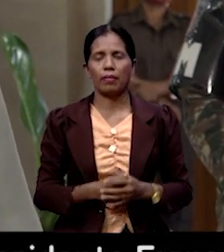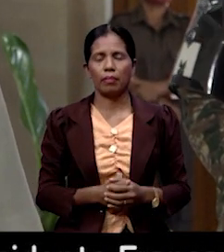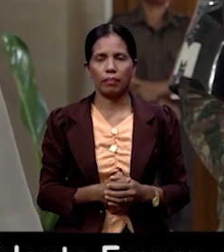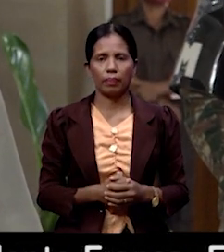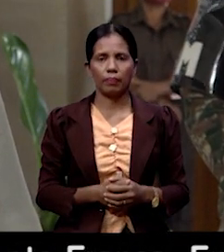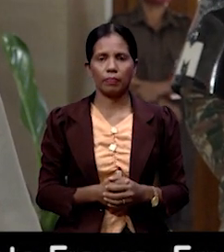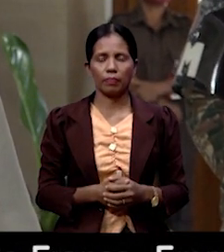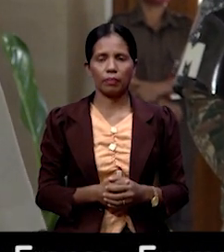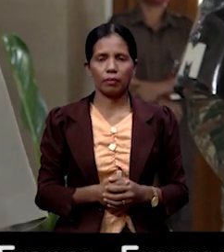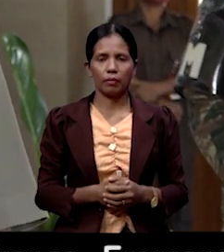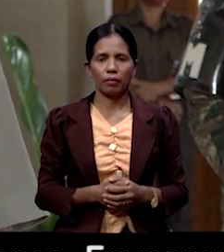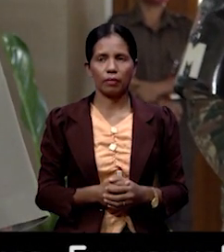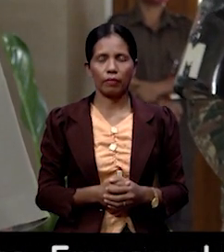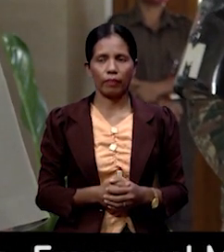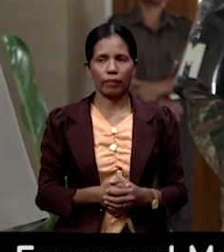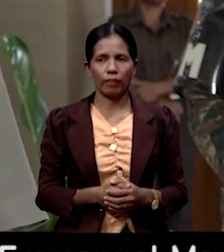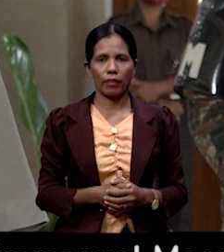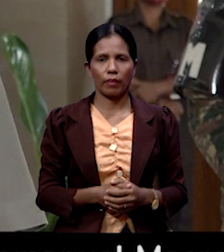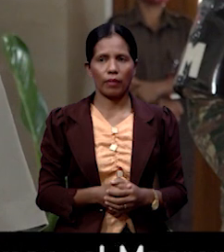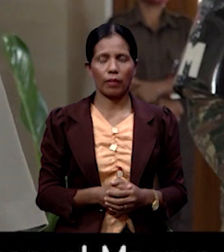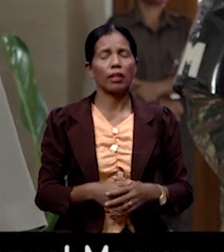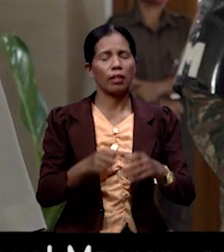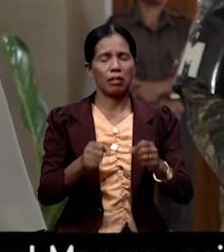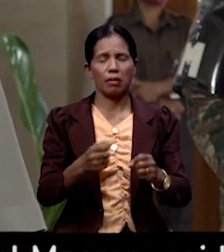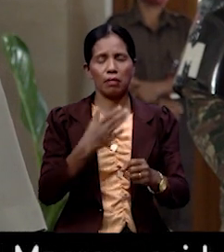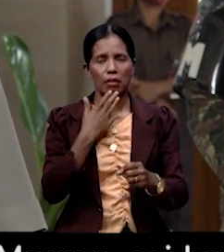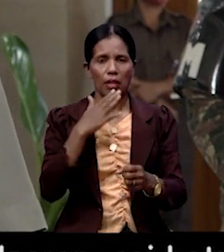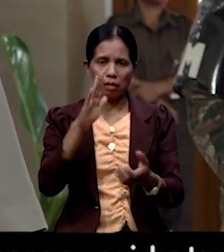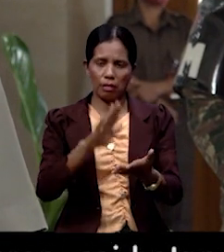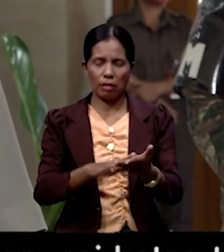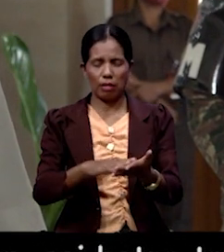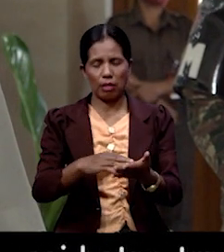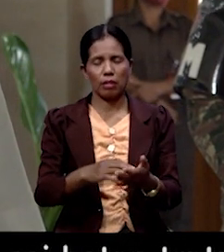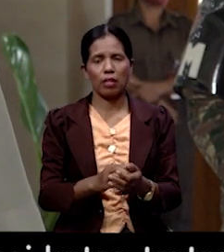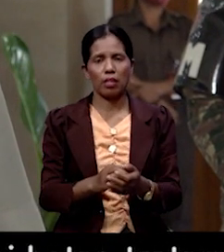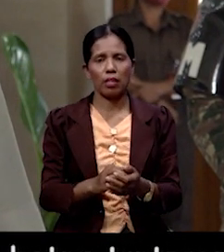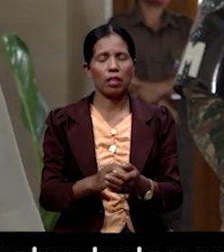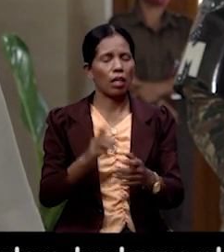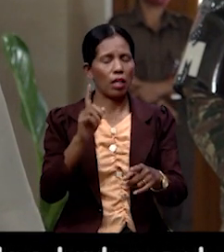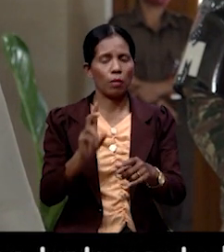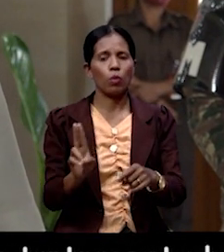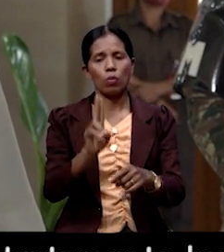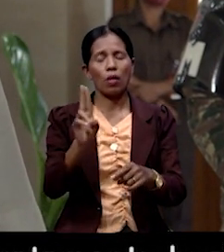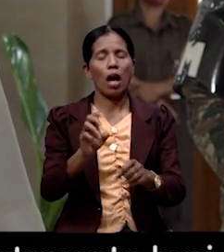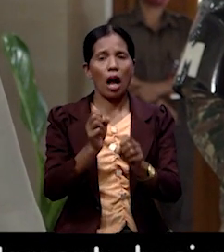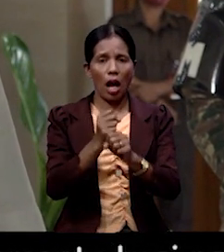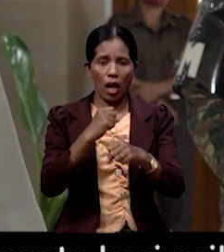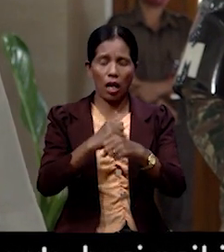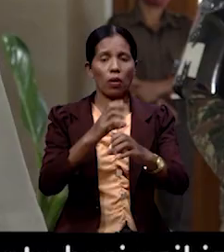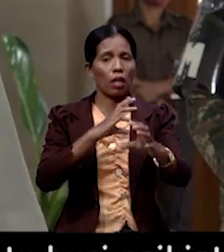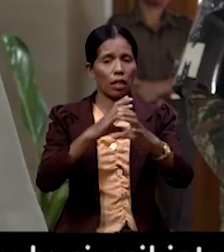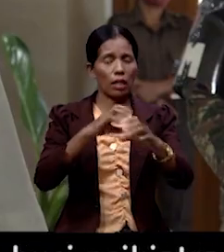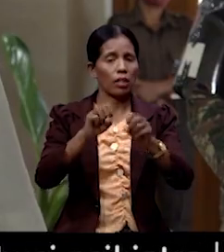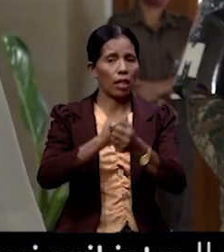negligência, por tampa nine beik, halo estado nia sasa atne, hau